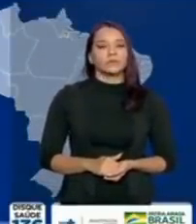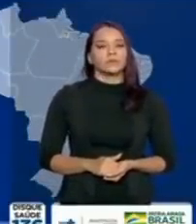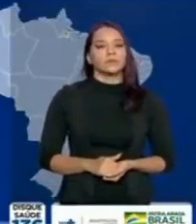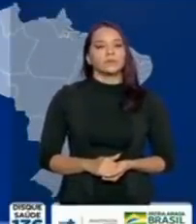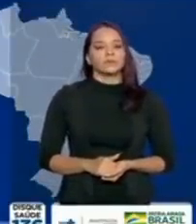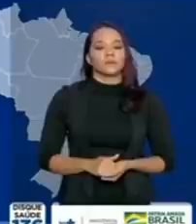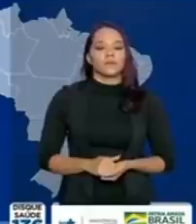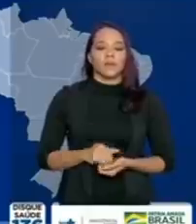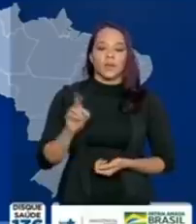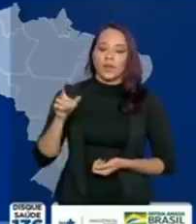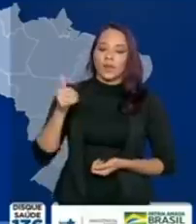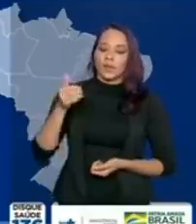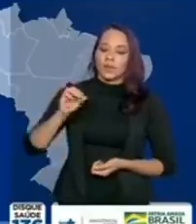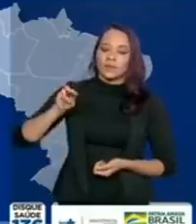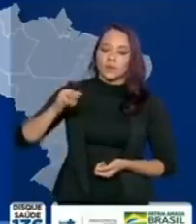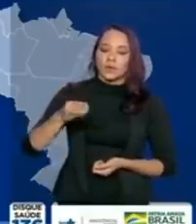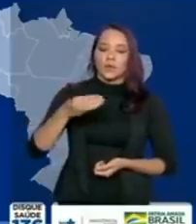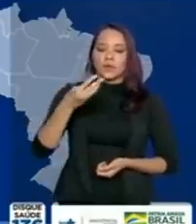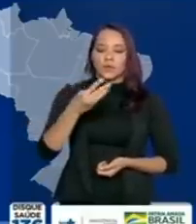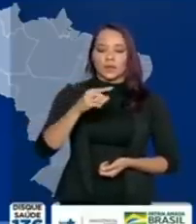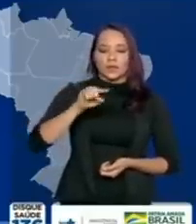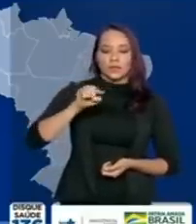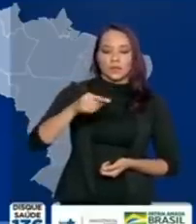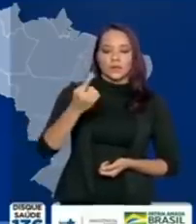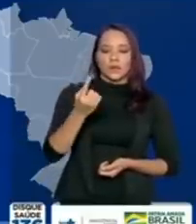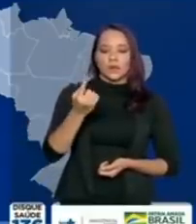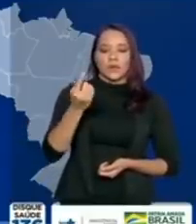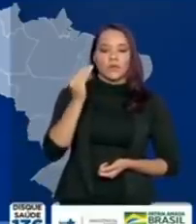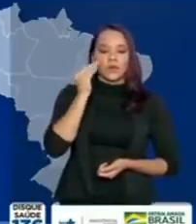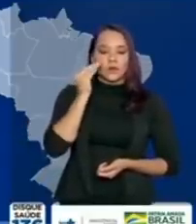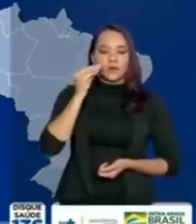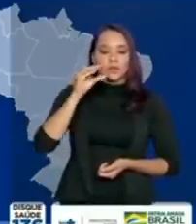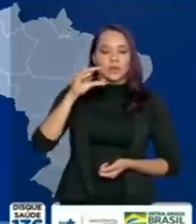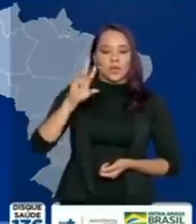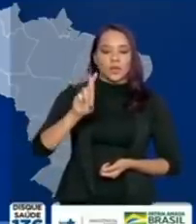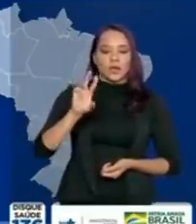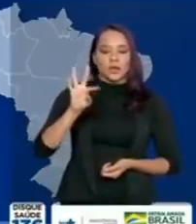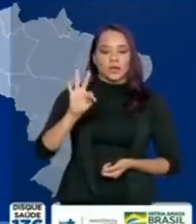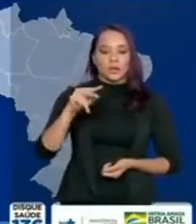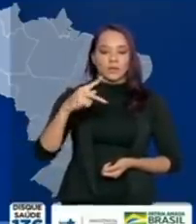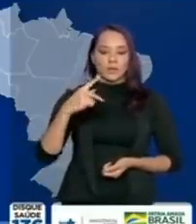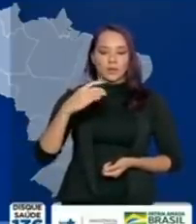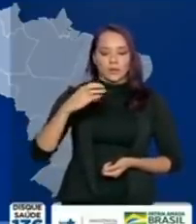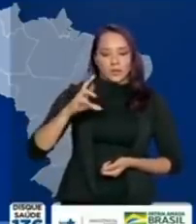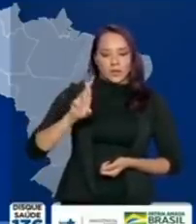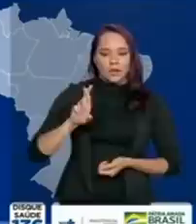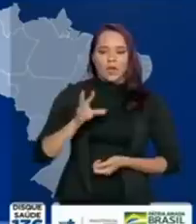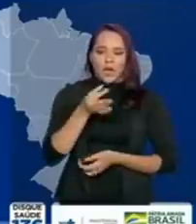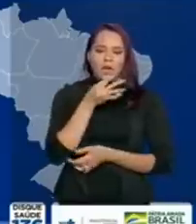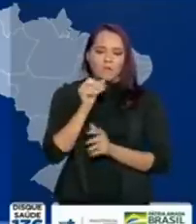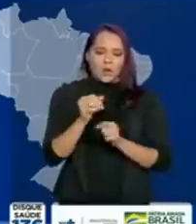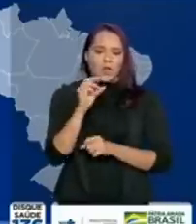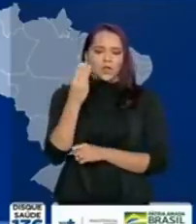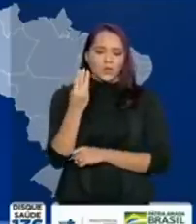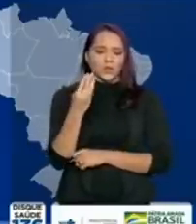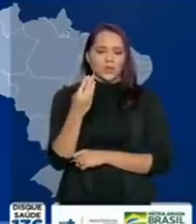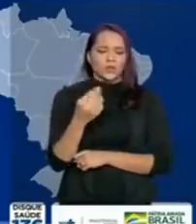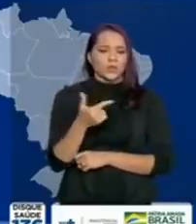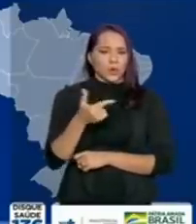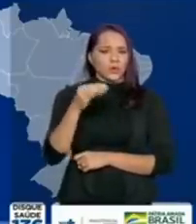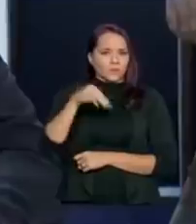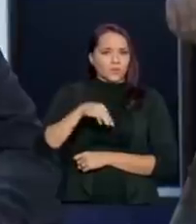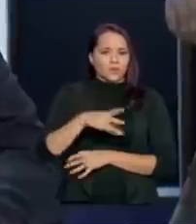Desses 10 milhões, 3,1 milhões de PCR. Eu acho que cabe perder 2 minutos aqui falando sobre PCR e teste